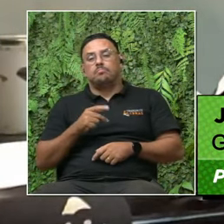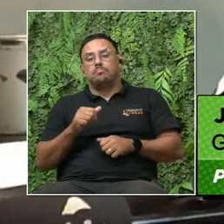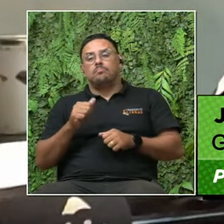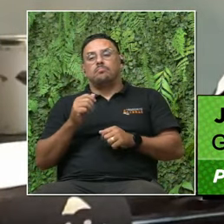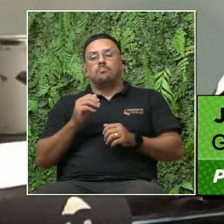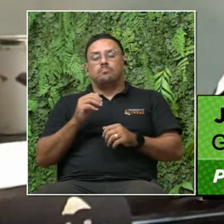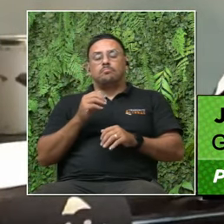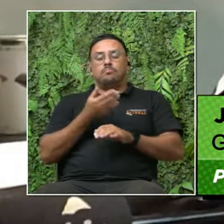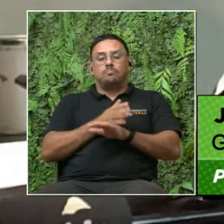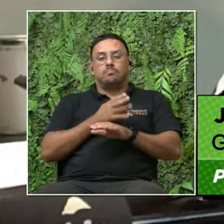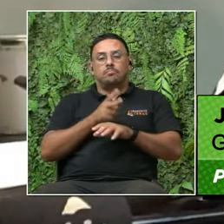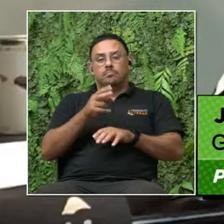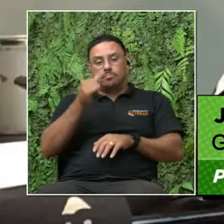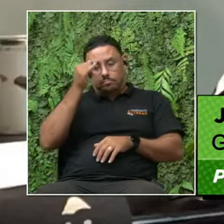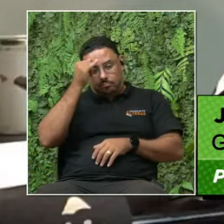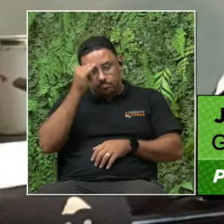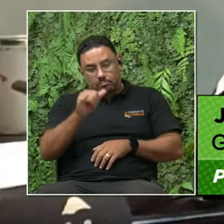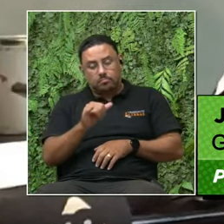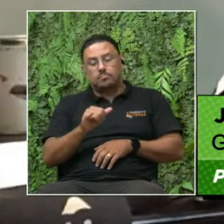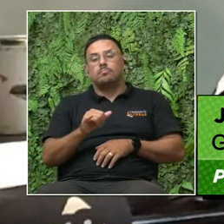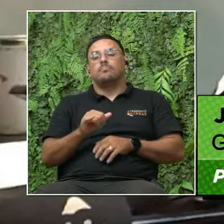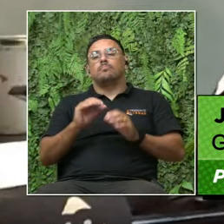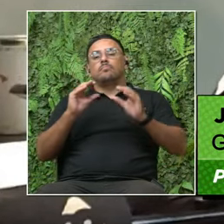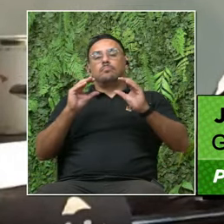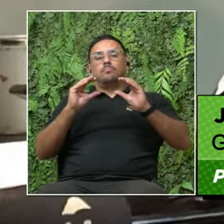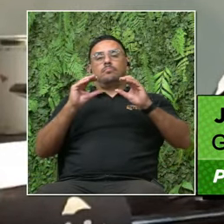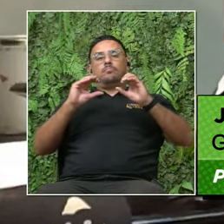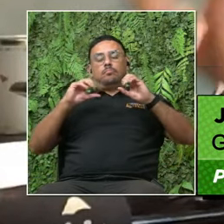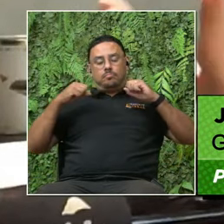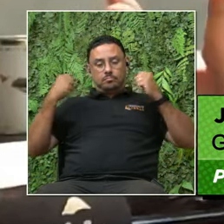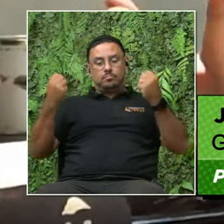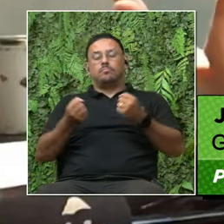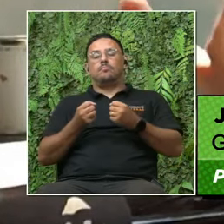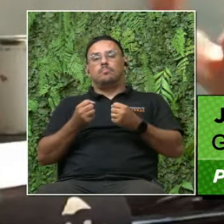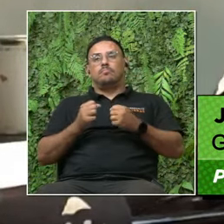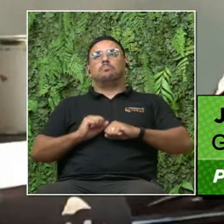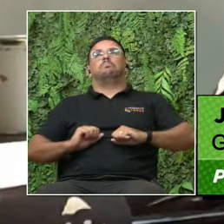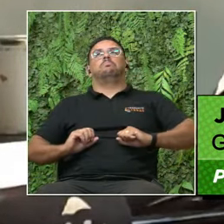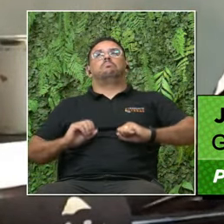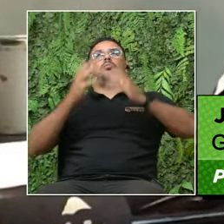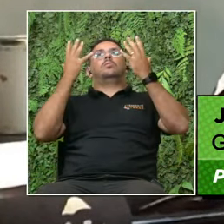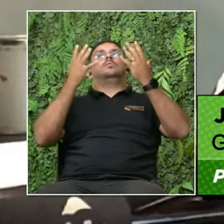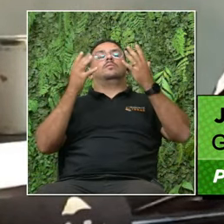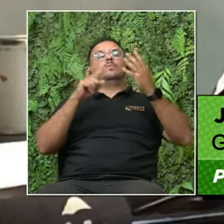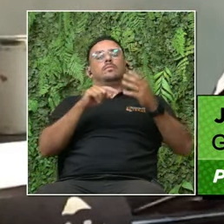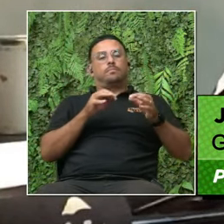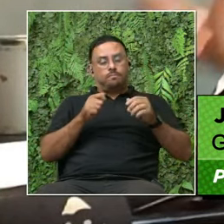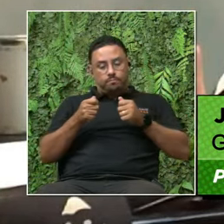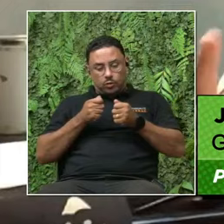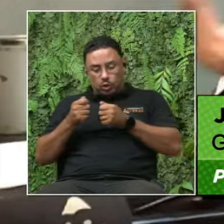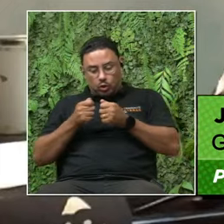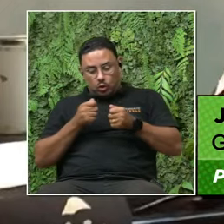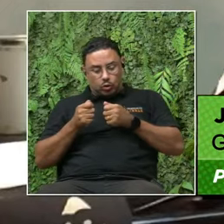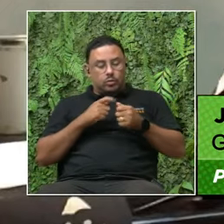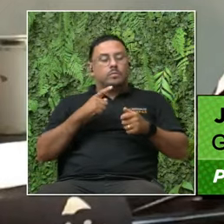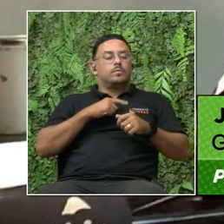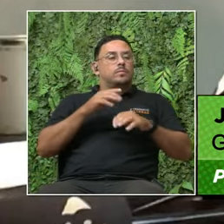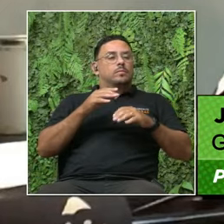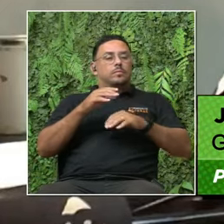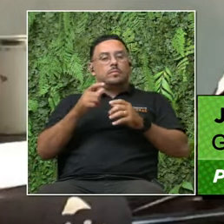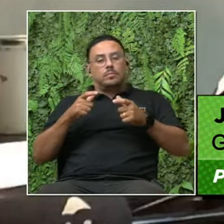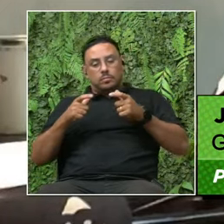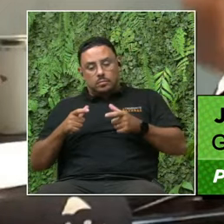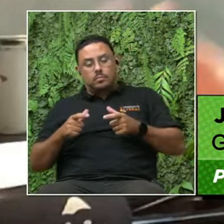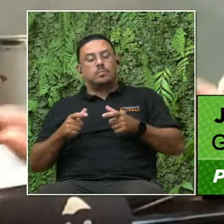eh ele evitou que o estádio explodisse em festa ele controlando essa bola tendo mais posse de